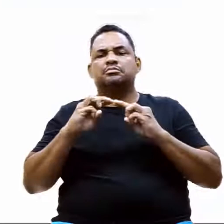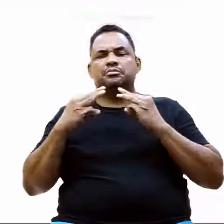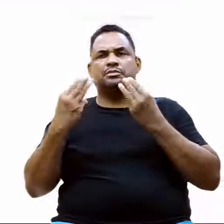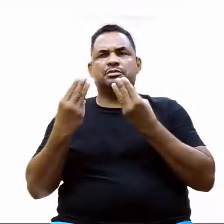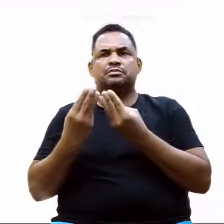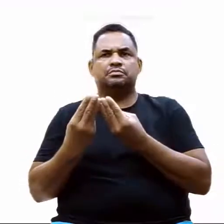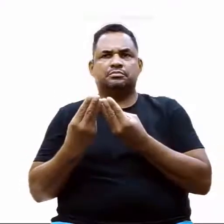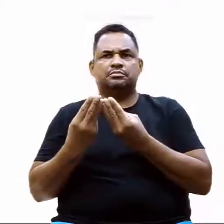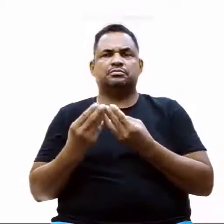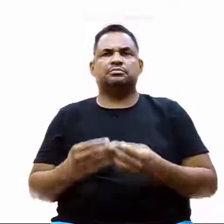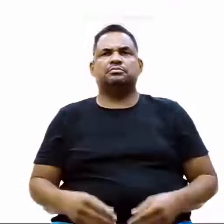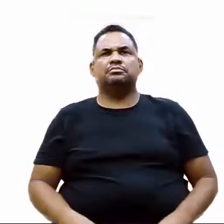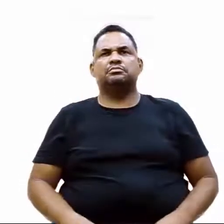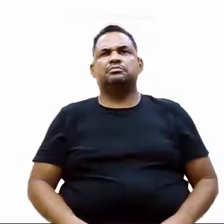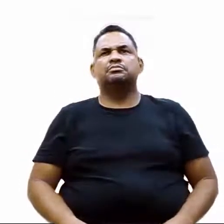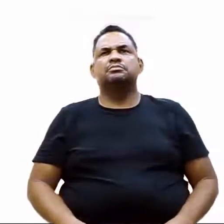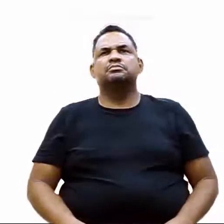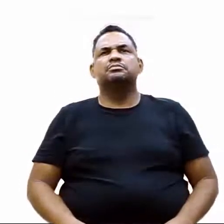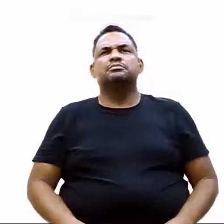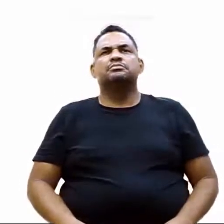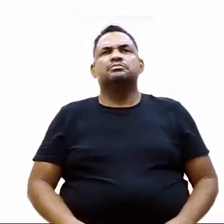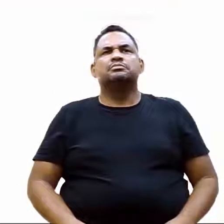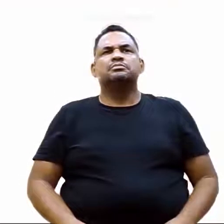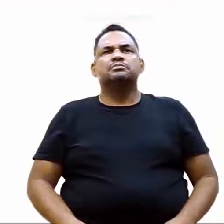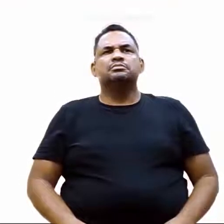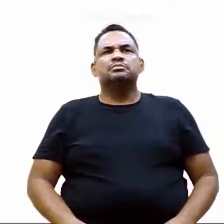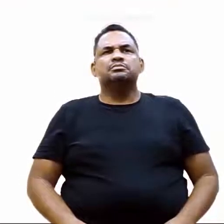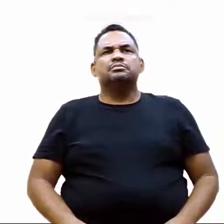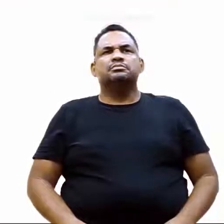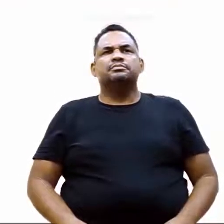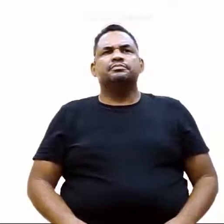ok? Sendo assim,